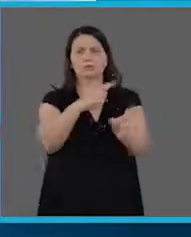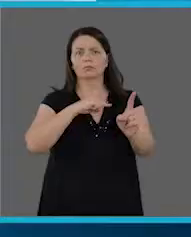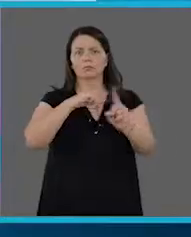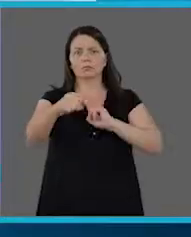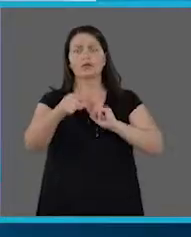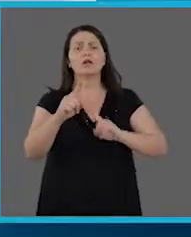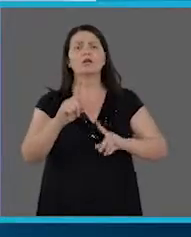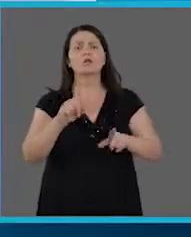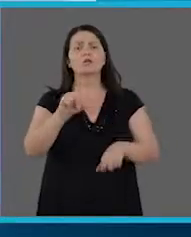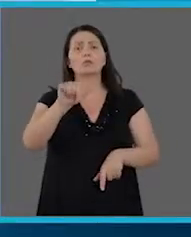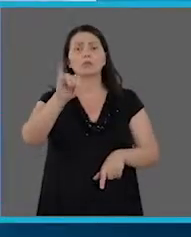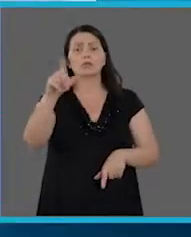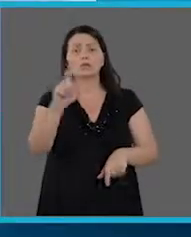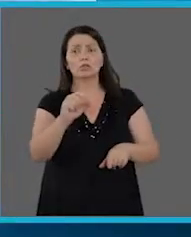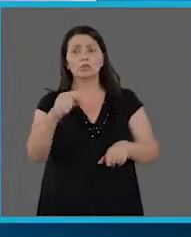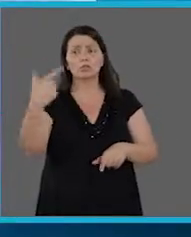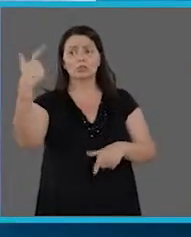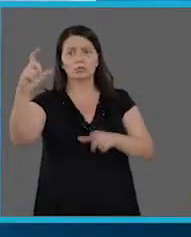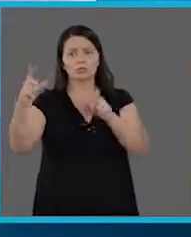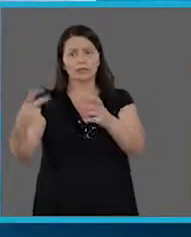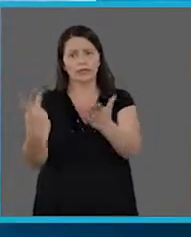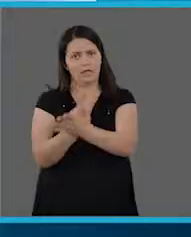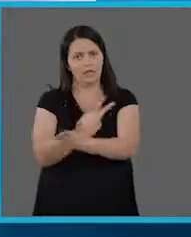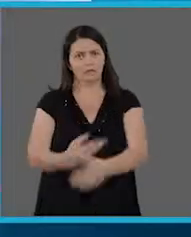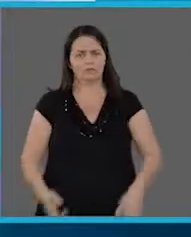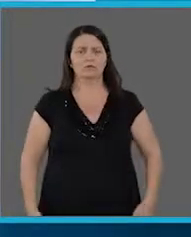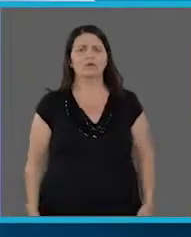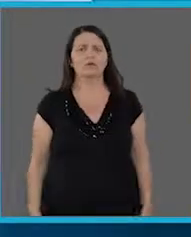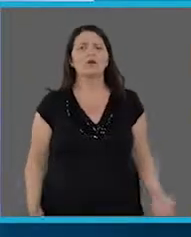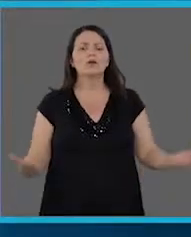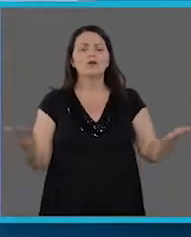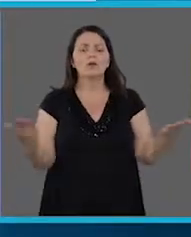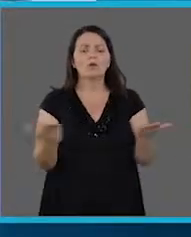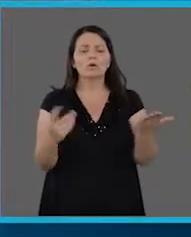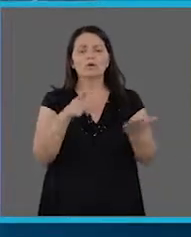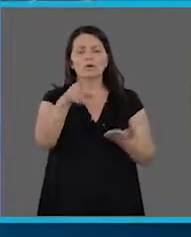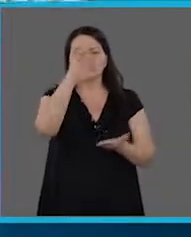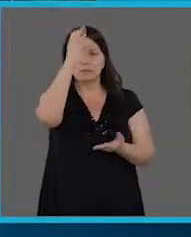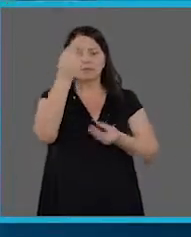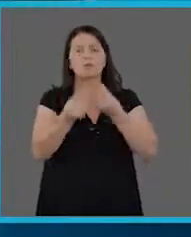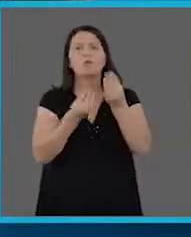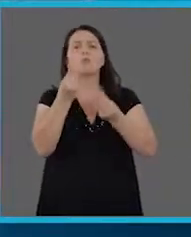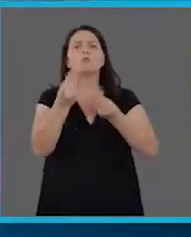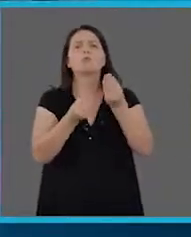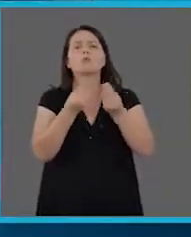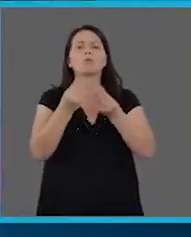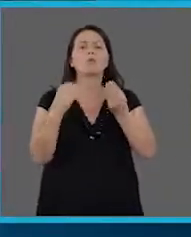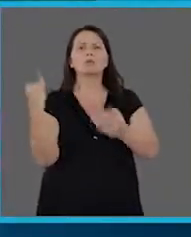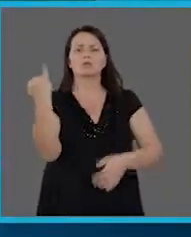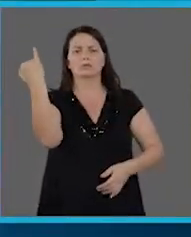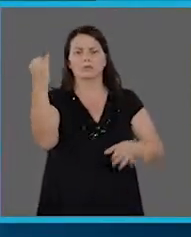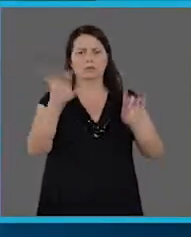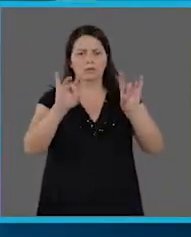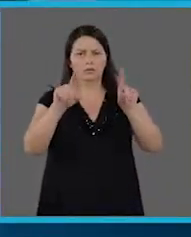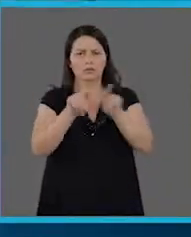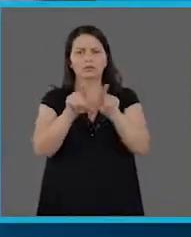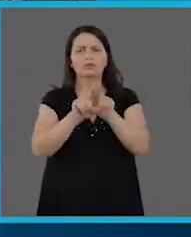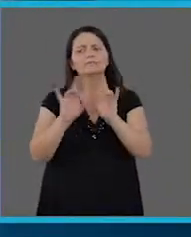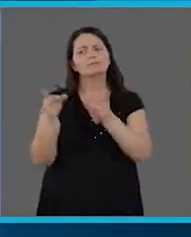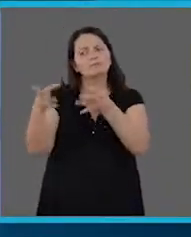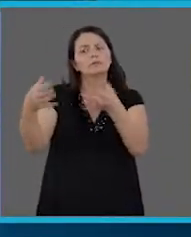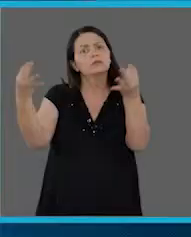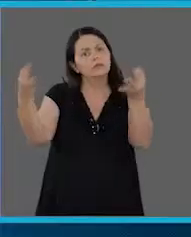respaldados, porque o lixo estava sendo encaminhado de maneira errada. Hoje você aprendeu como lidar com uma questão